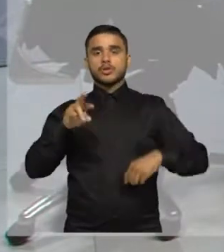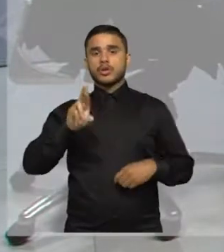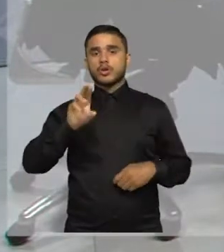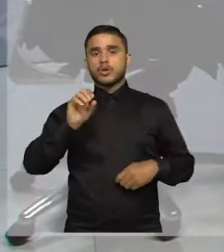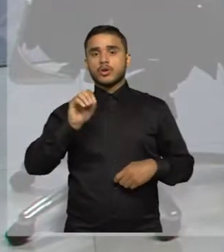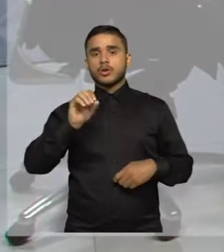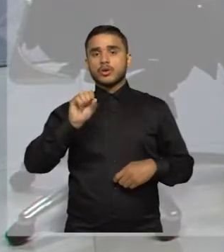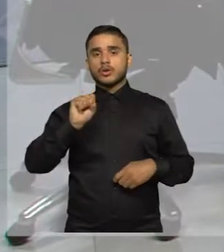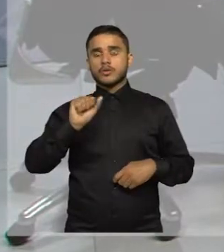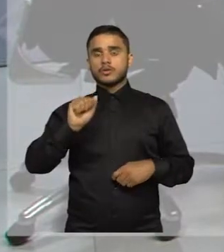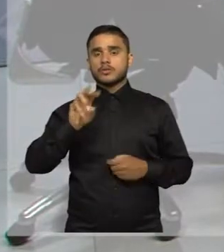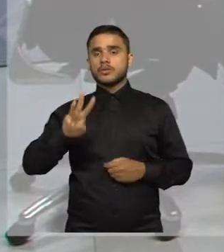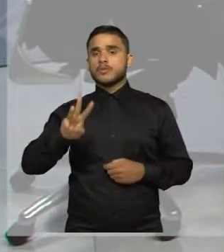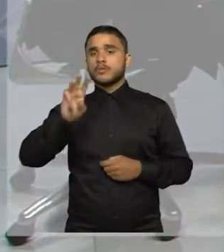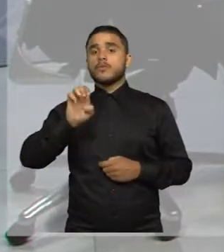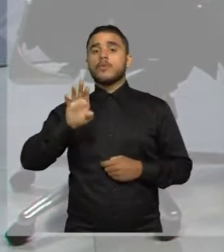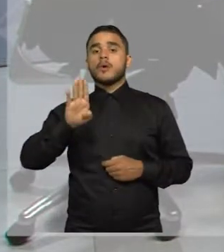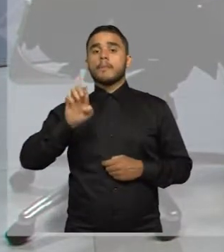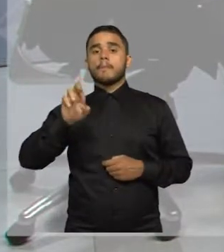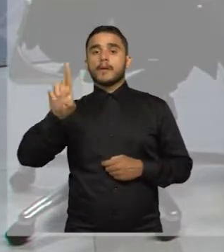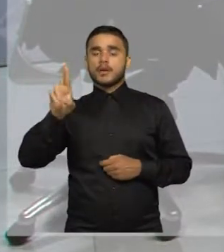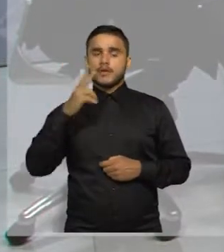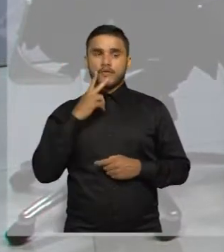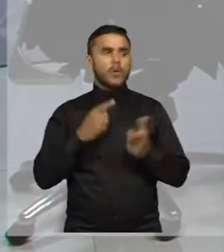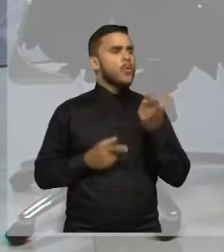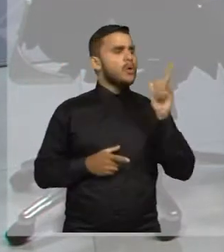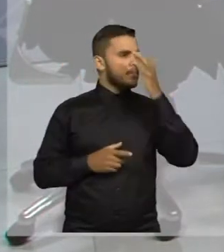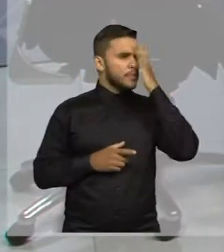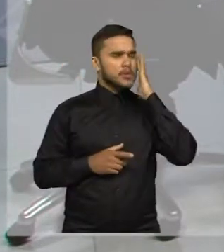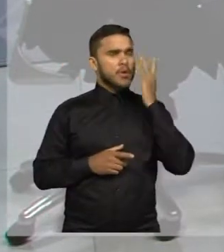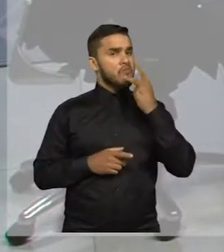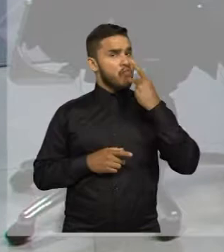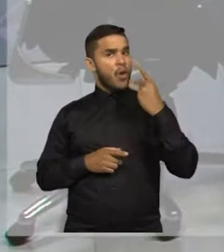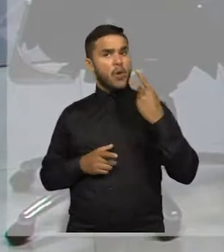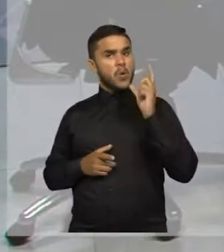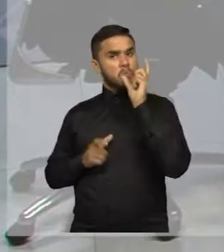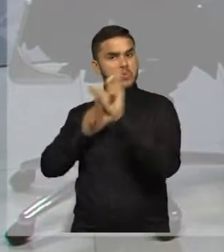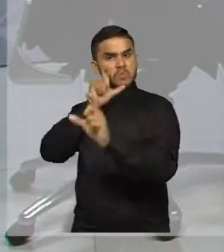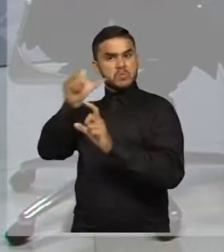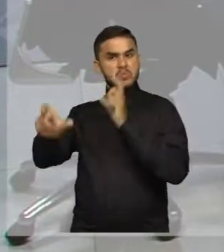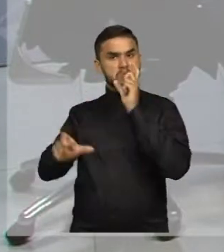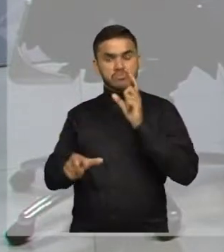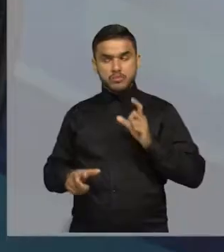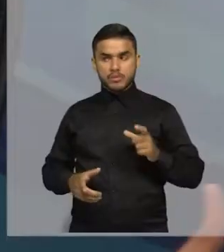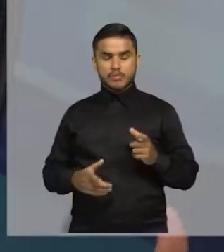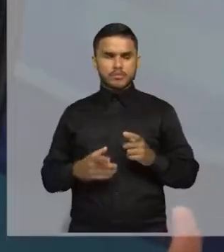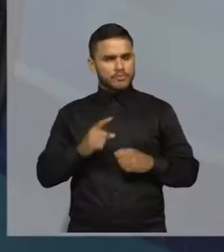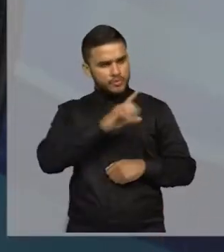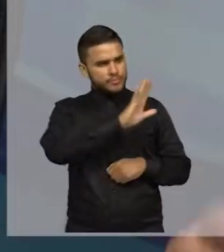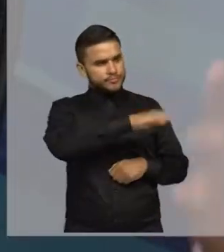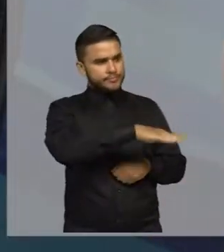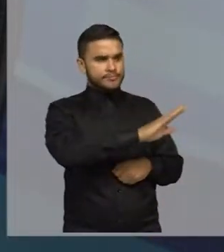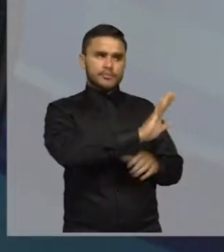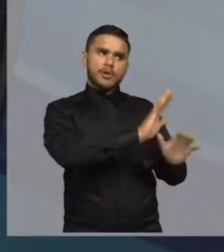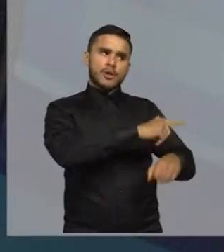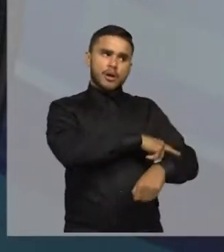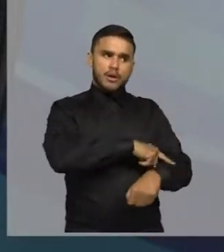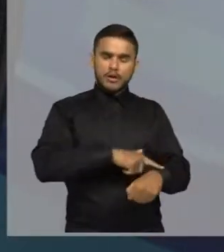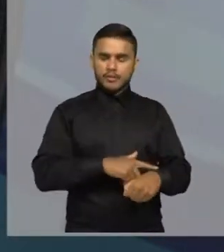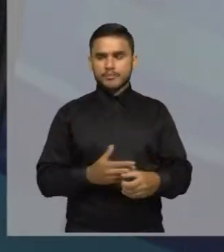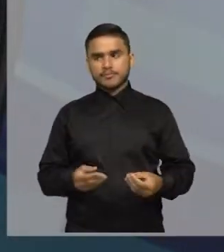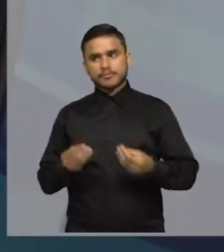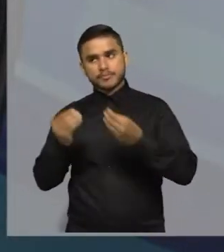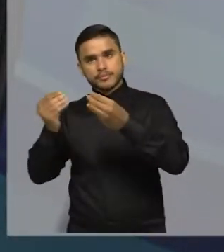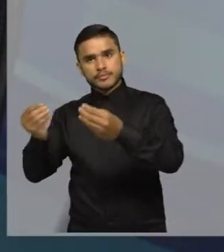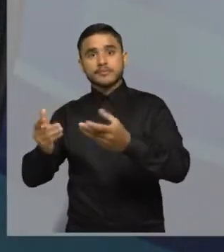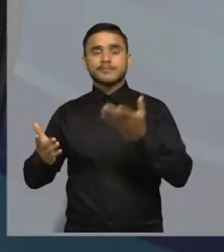que um coronel falastrão e boquirroto disse algumas coisas aí. Então, a gente não sente, embora as pessoas